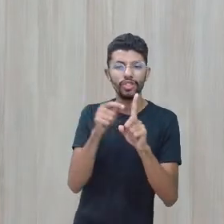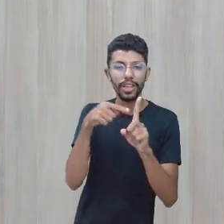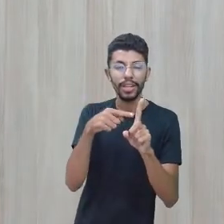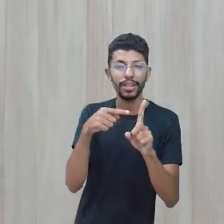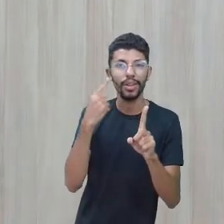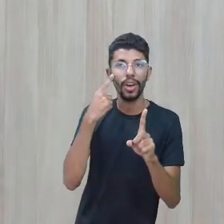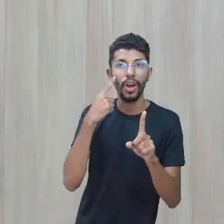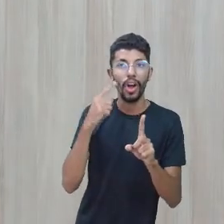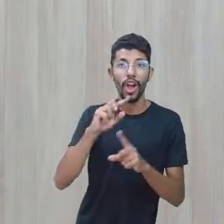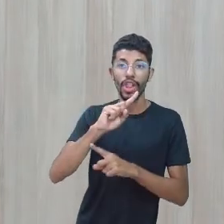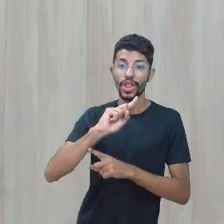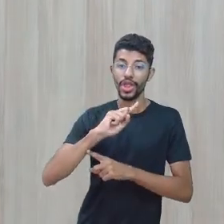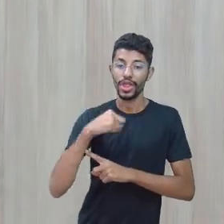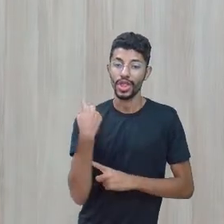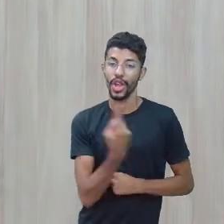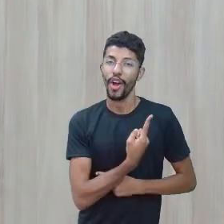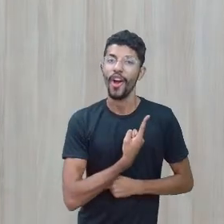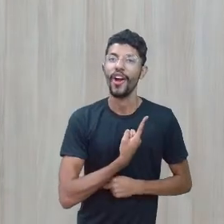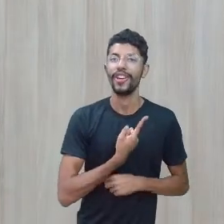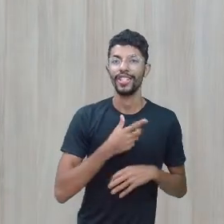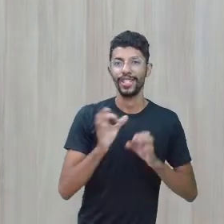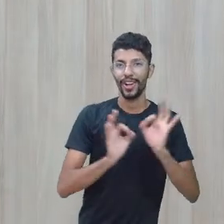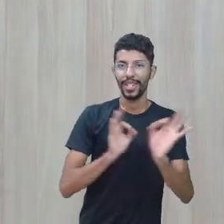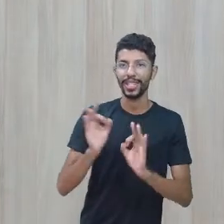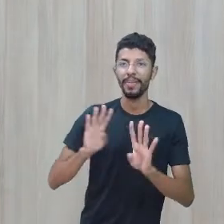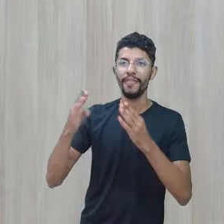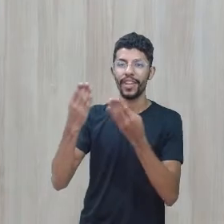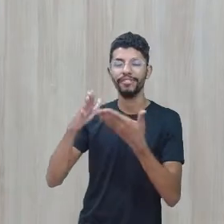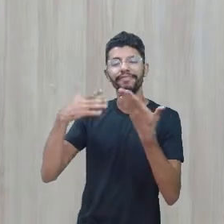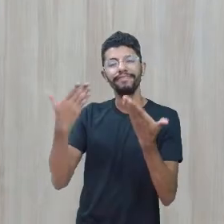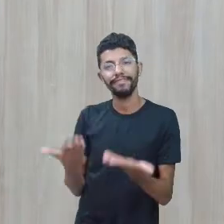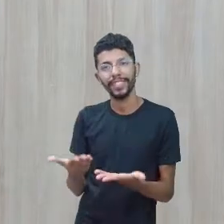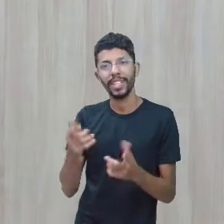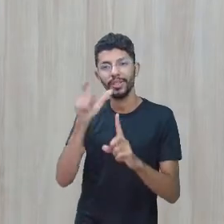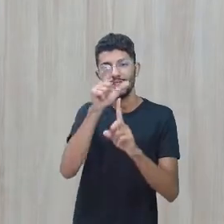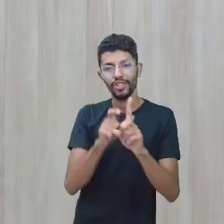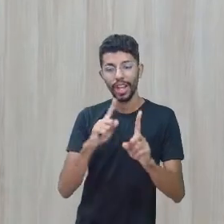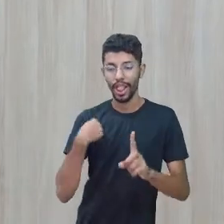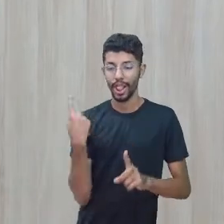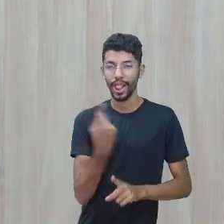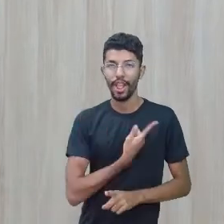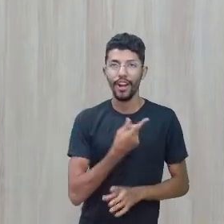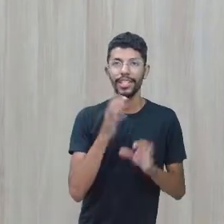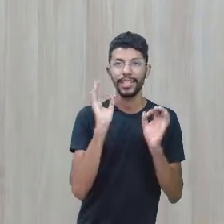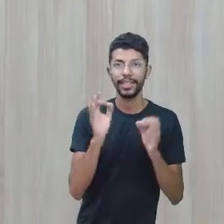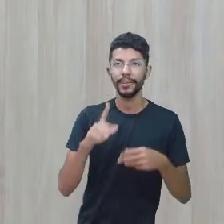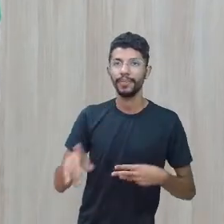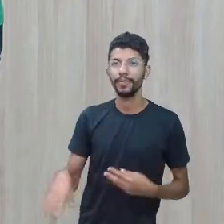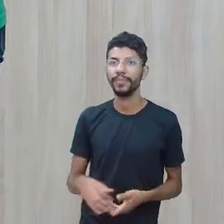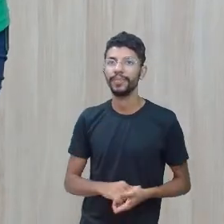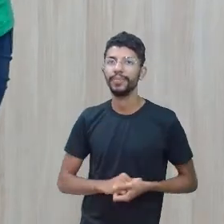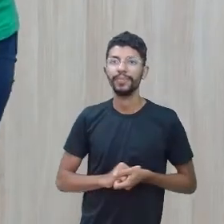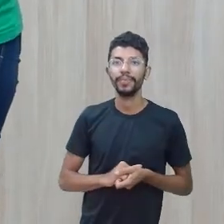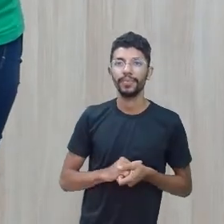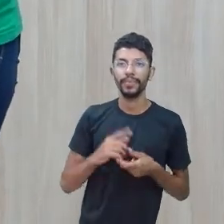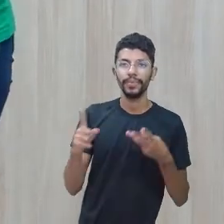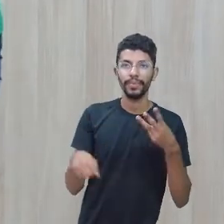Então, nós organizamos. Então, o sujeito, nós. Certo? O sujeito